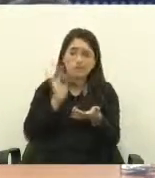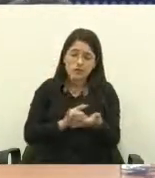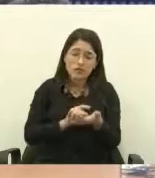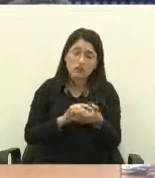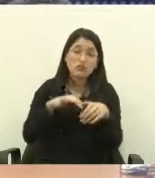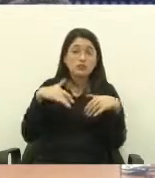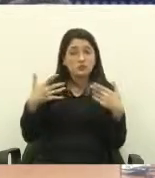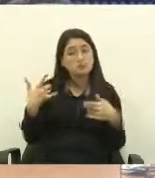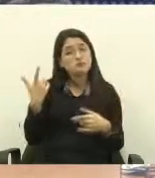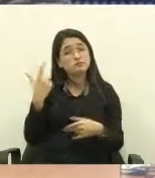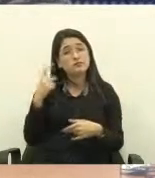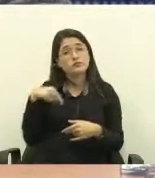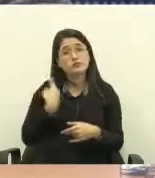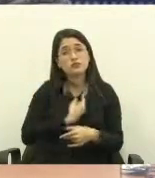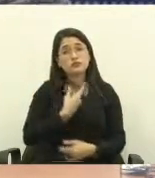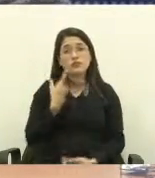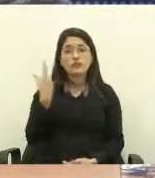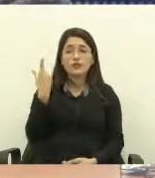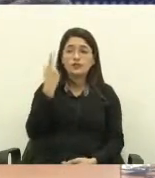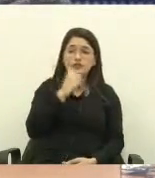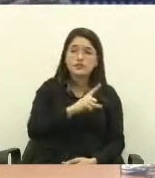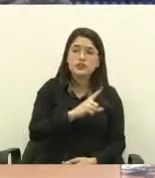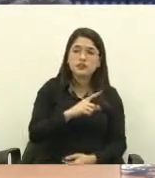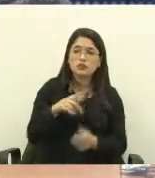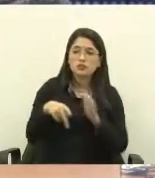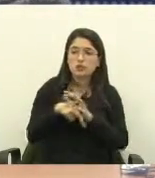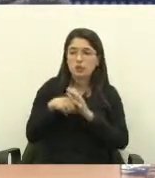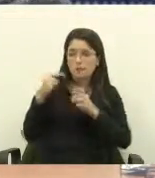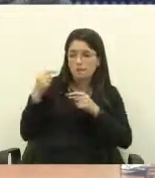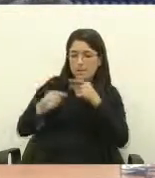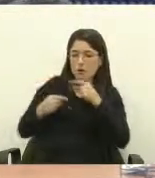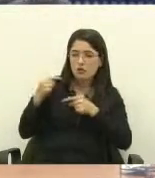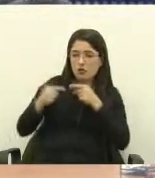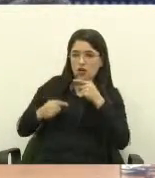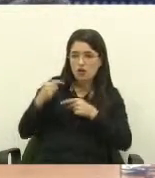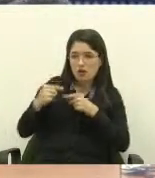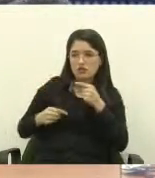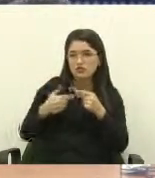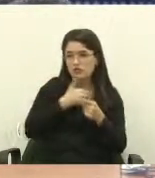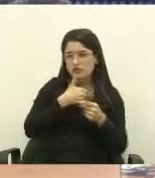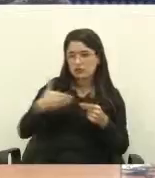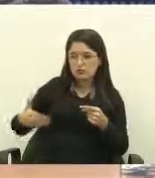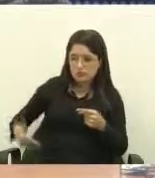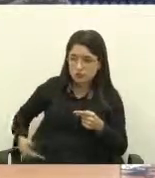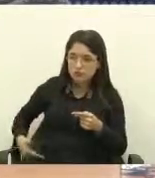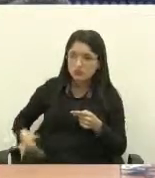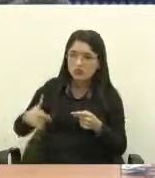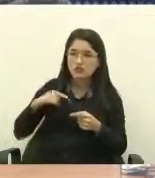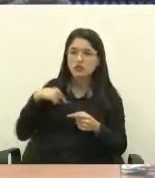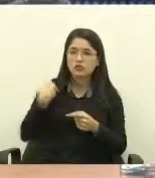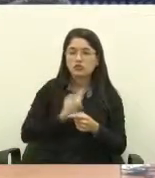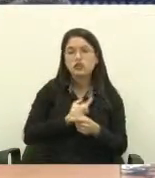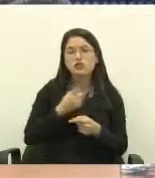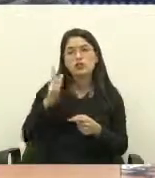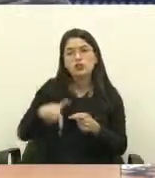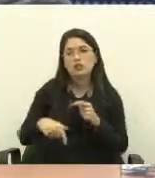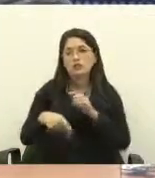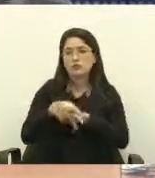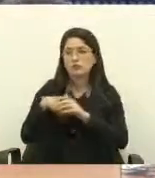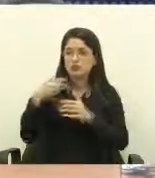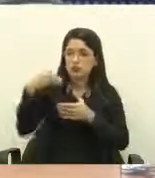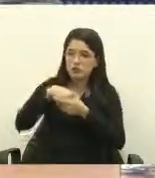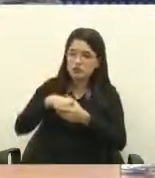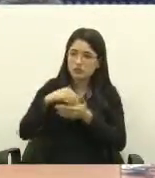Enfim, e tiramos encaminhamentos e tiramos políticas públicas de atendimento que estamos consolidando de forma permanente em nossa